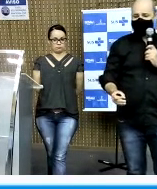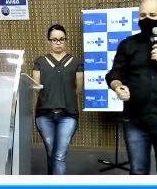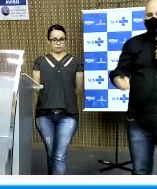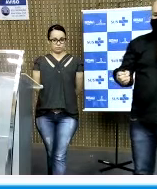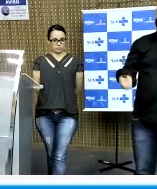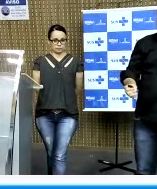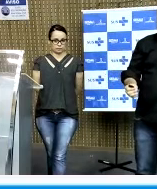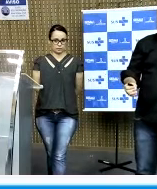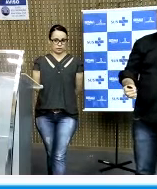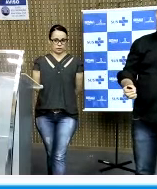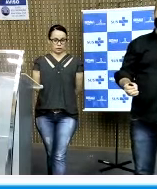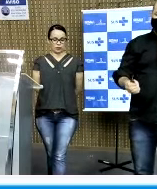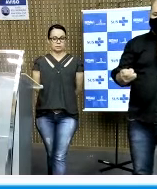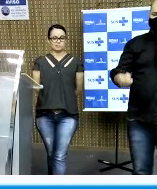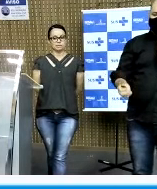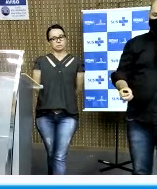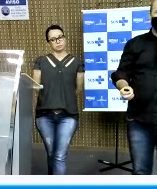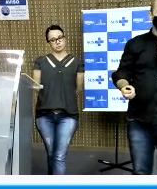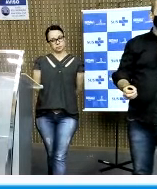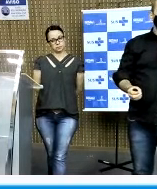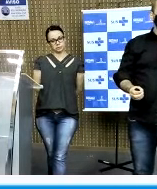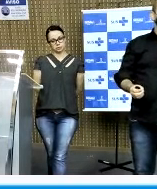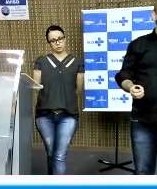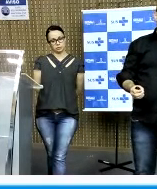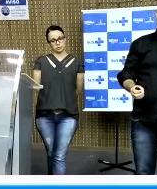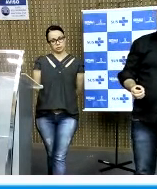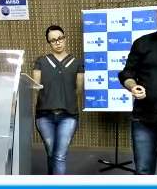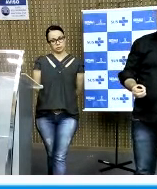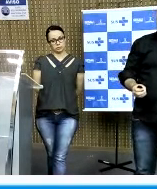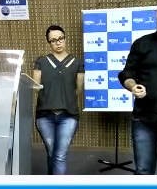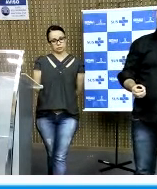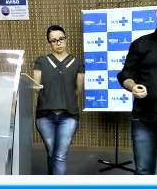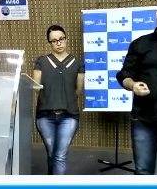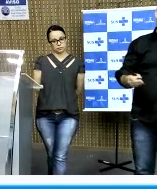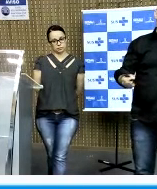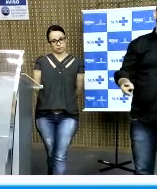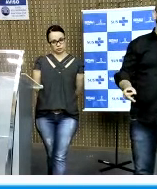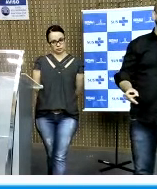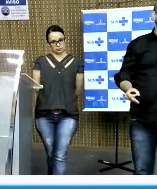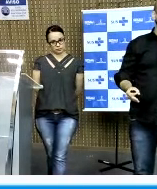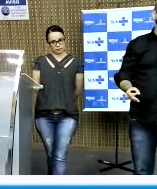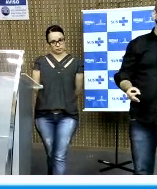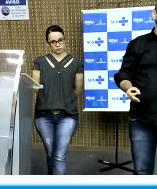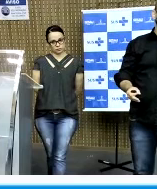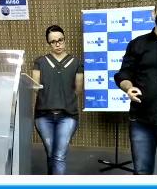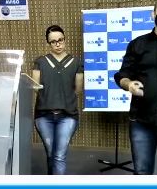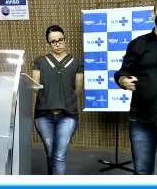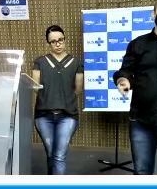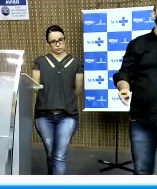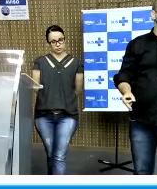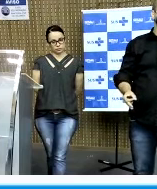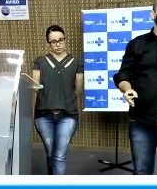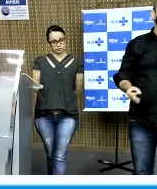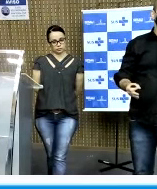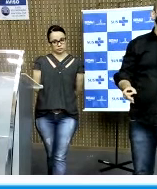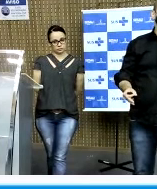unidade. Eu tenho um caso de óbito materno em 2021, esse óbito teve relacionado à infecção pelo coronavírus, tá? Com